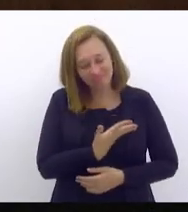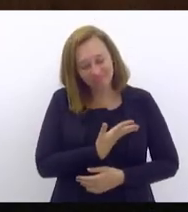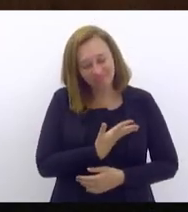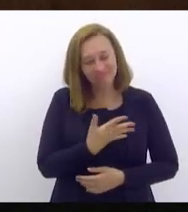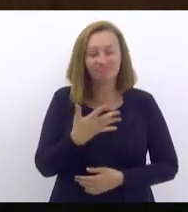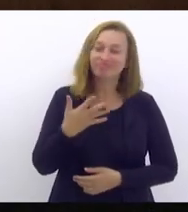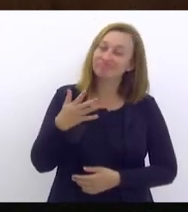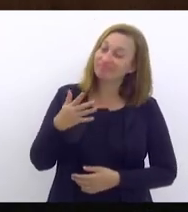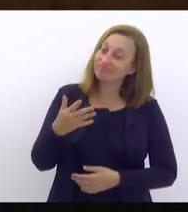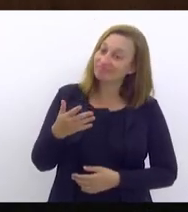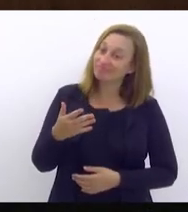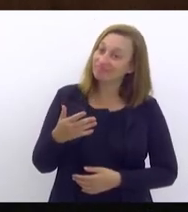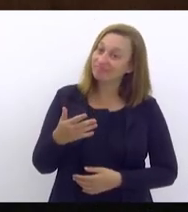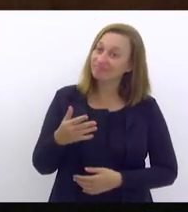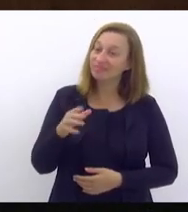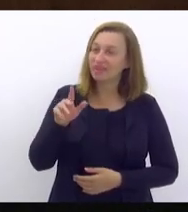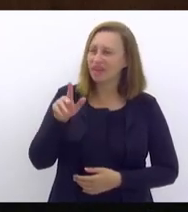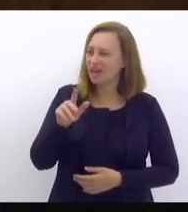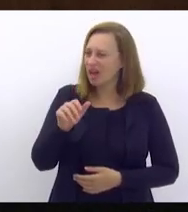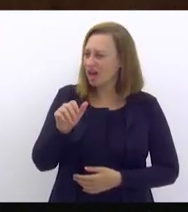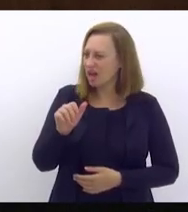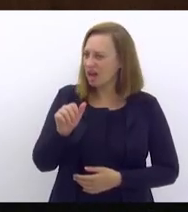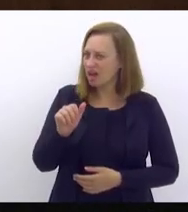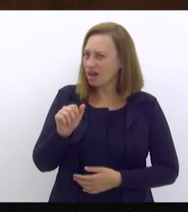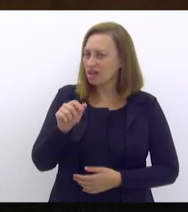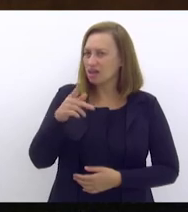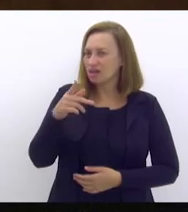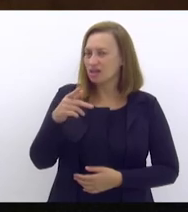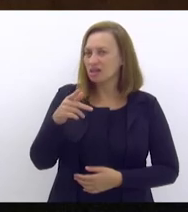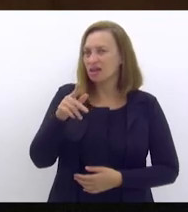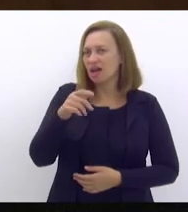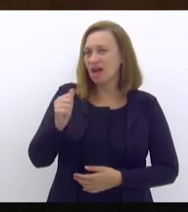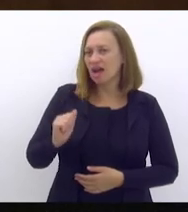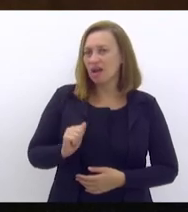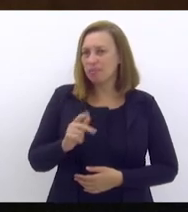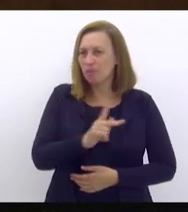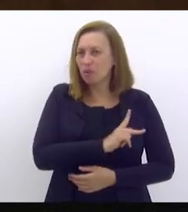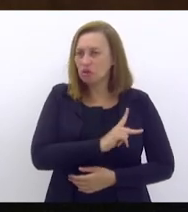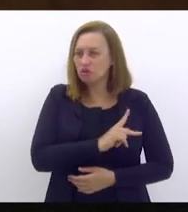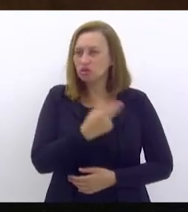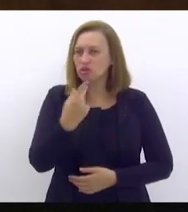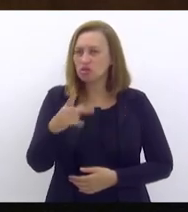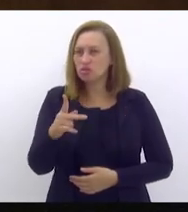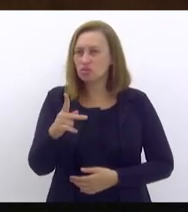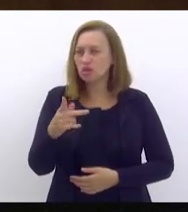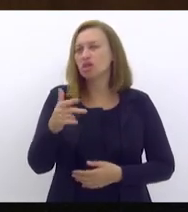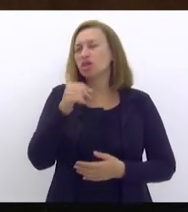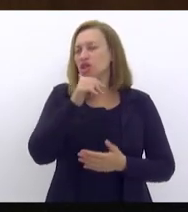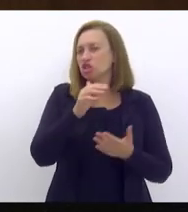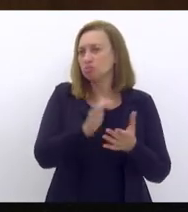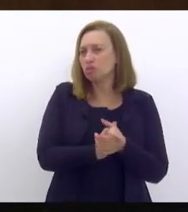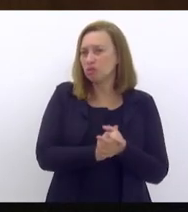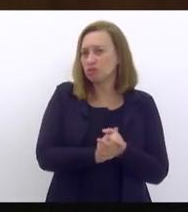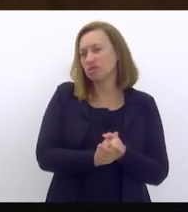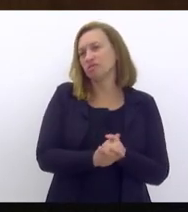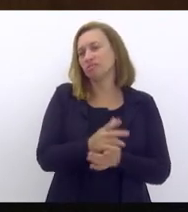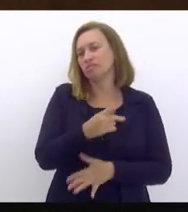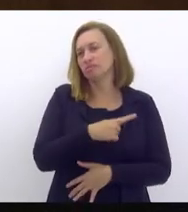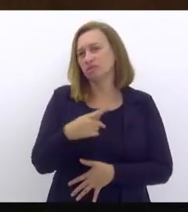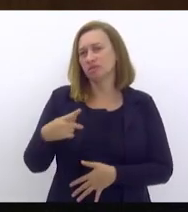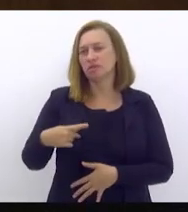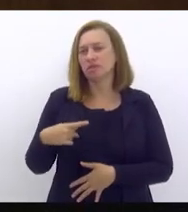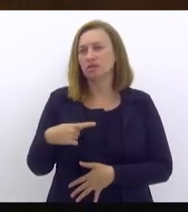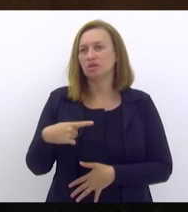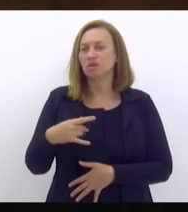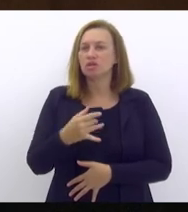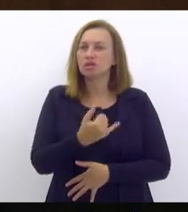irmão e apóstolo Izzy e a sua esposa, a pastora Simone, aqui nos visitando, pastores de São João de Meriti,